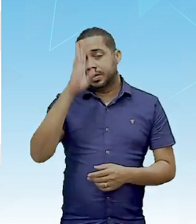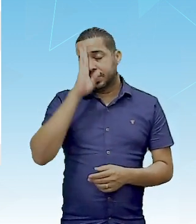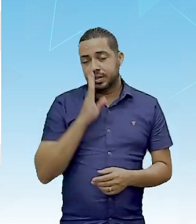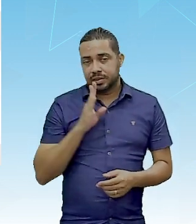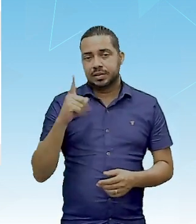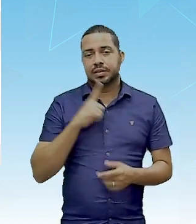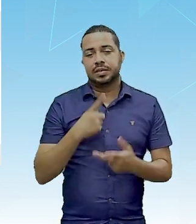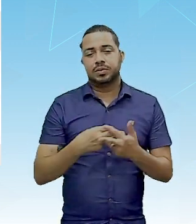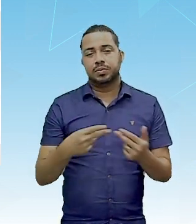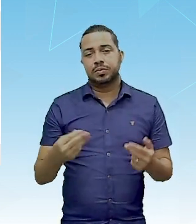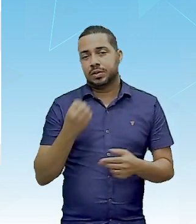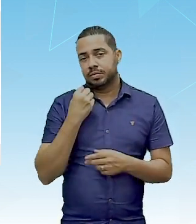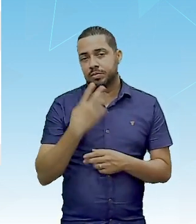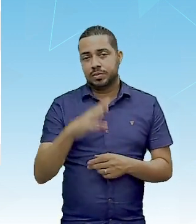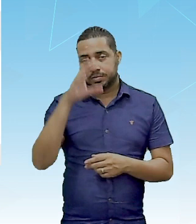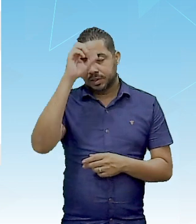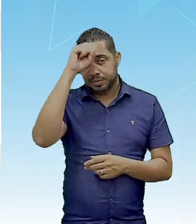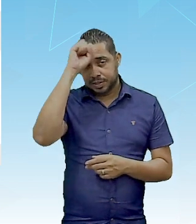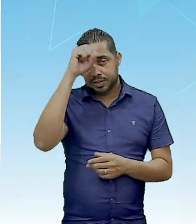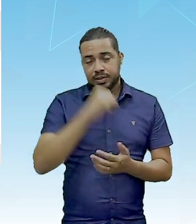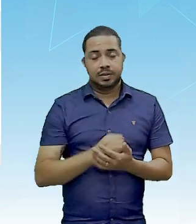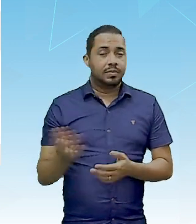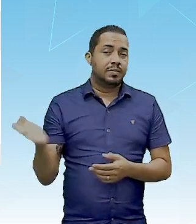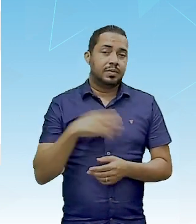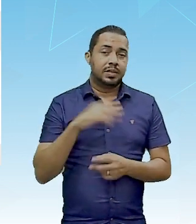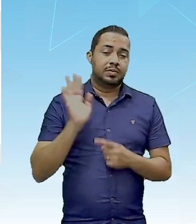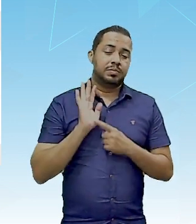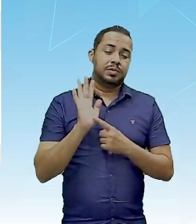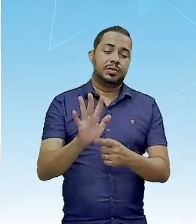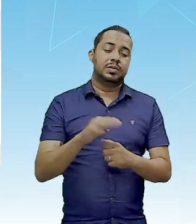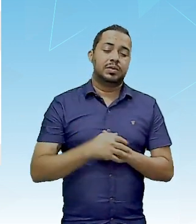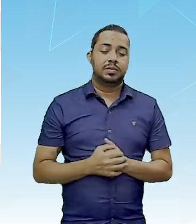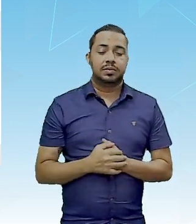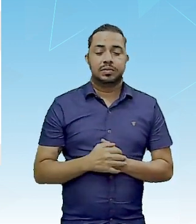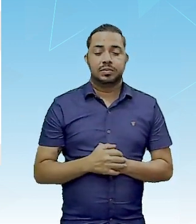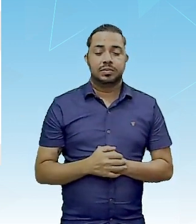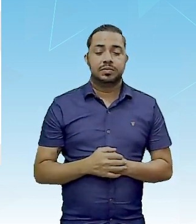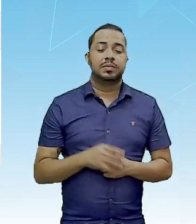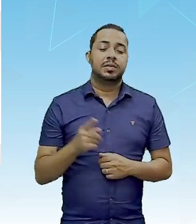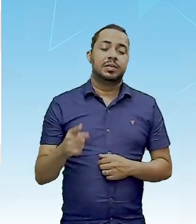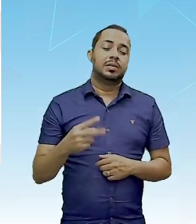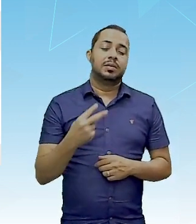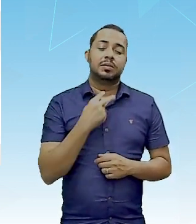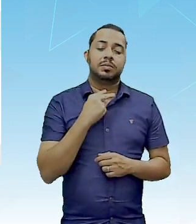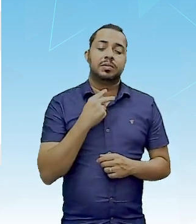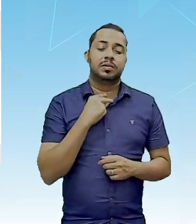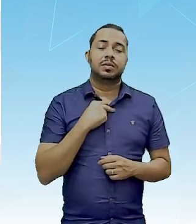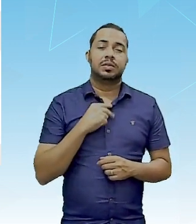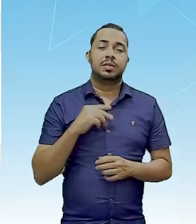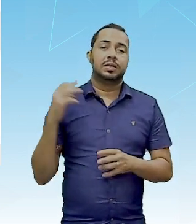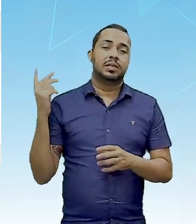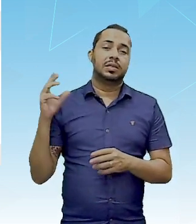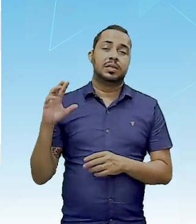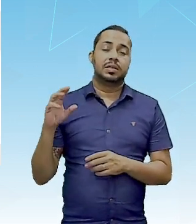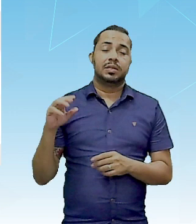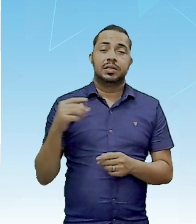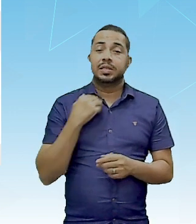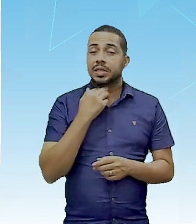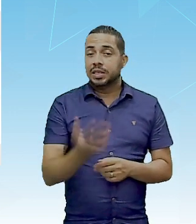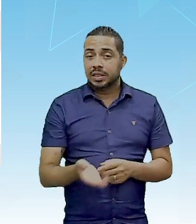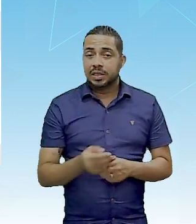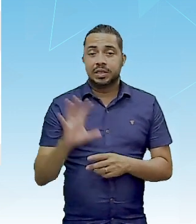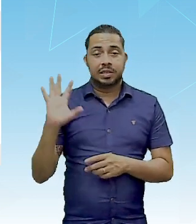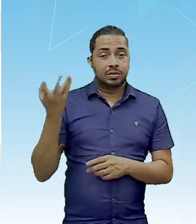tem muita coisa boa para aprender lá. Vem comigo que eu vou te mostrar. Você não vai ficar sem a resolução dessa questão, tá?